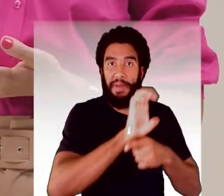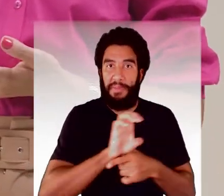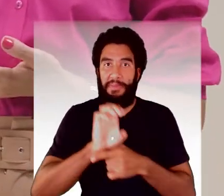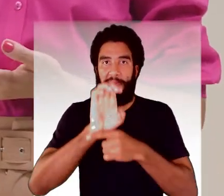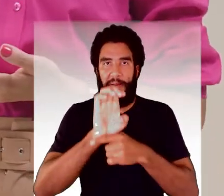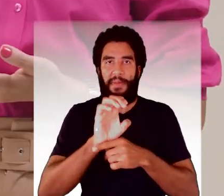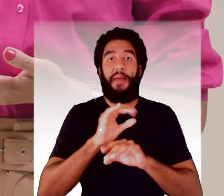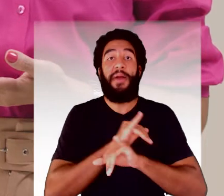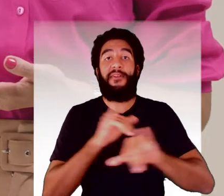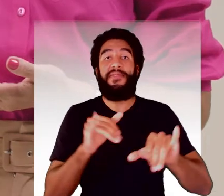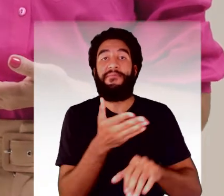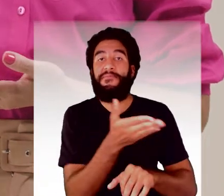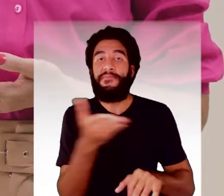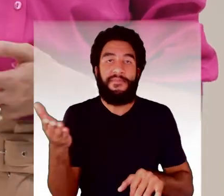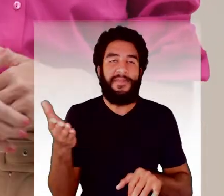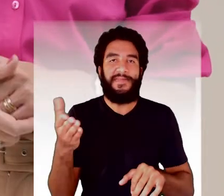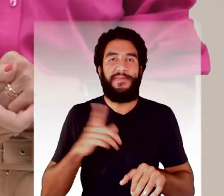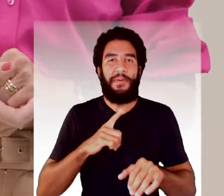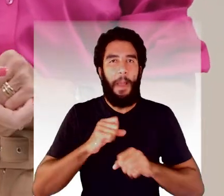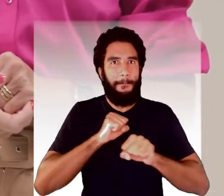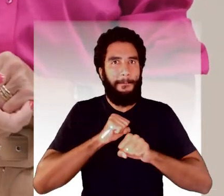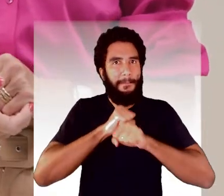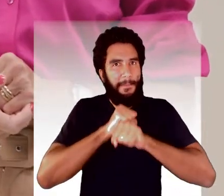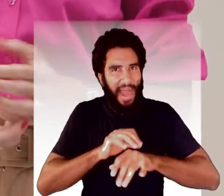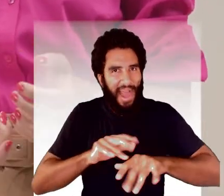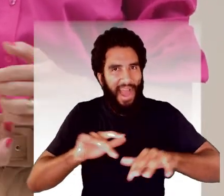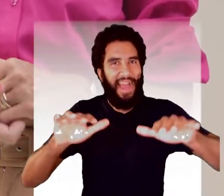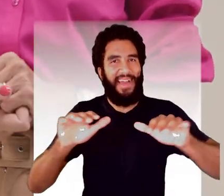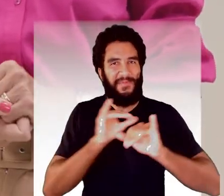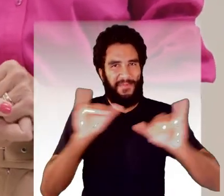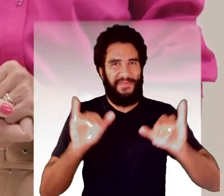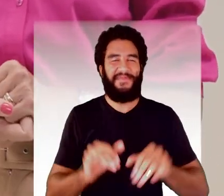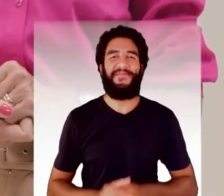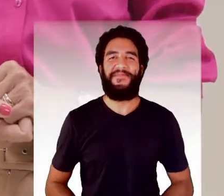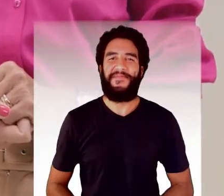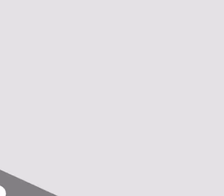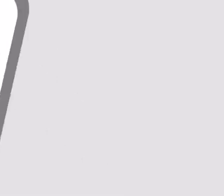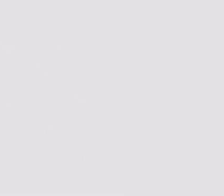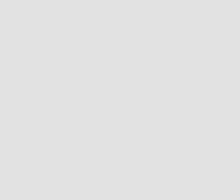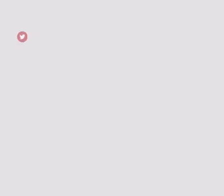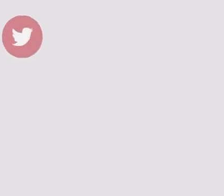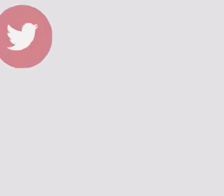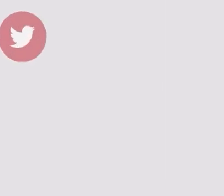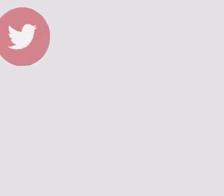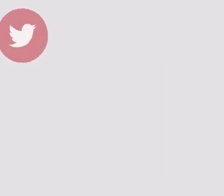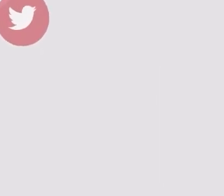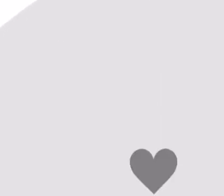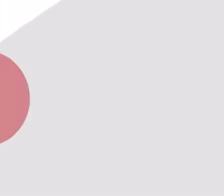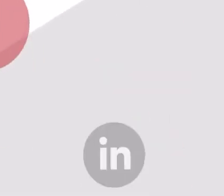equipes de comunicação das regionais nos estados para virem contar para vocês o que mais bombou nas redes.